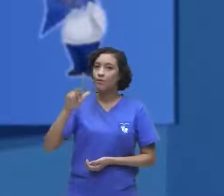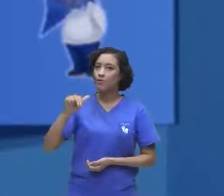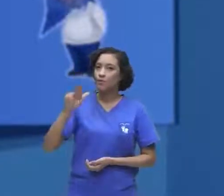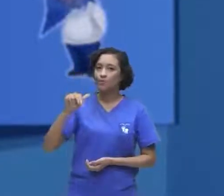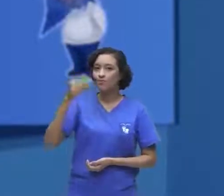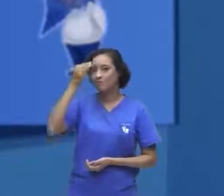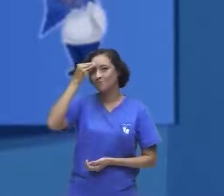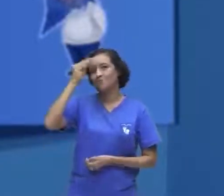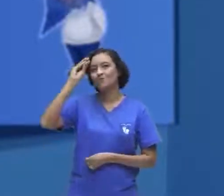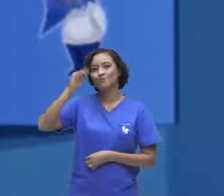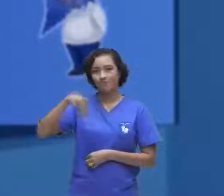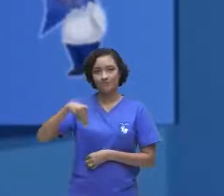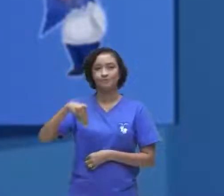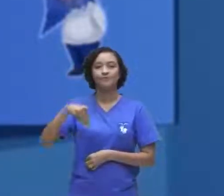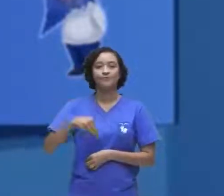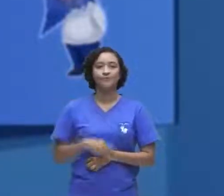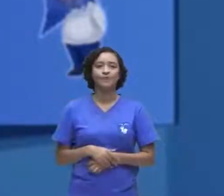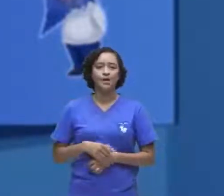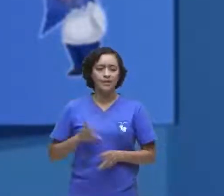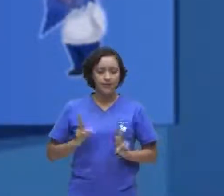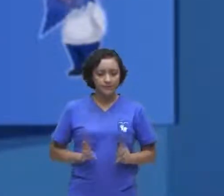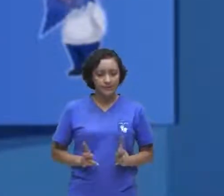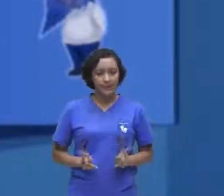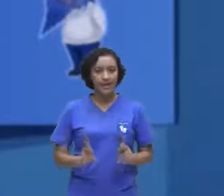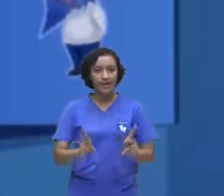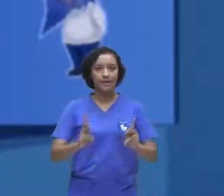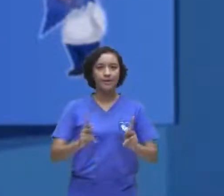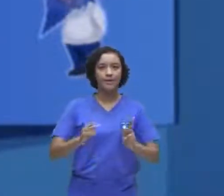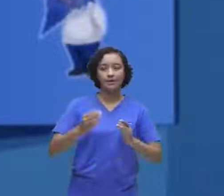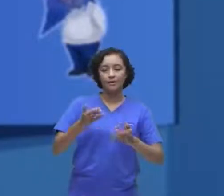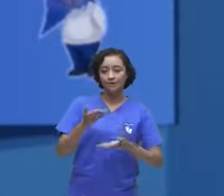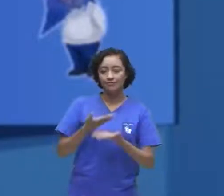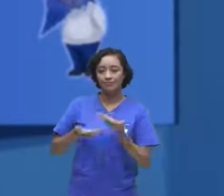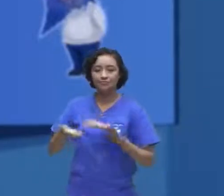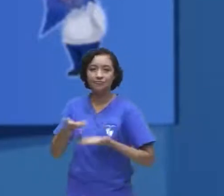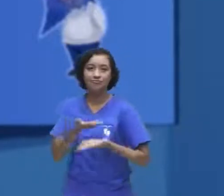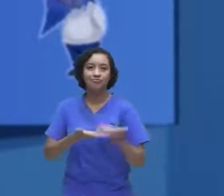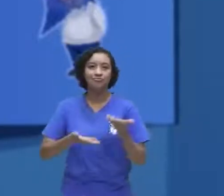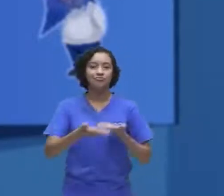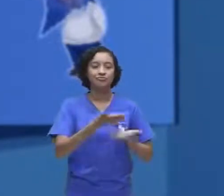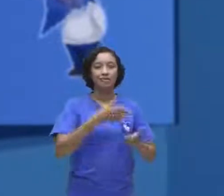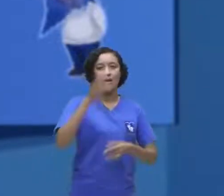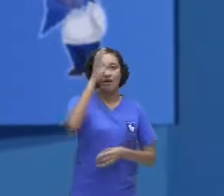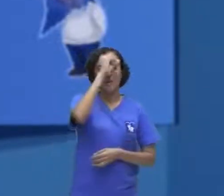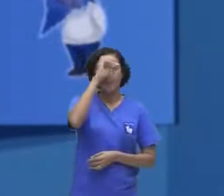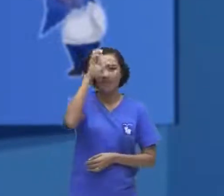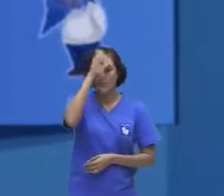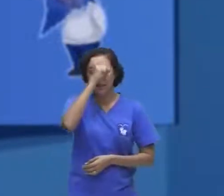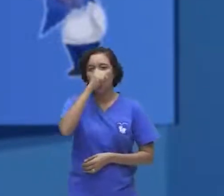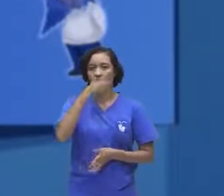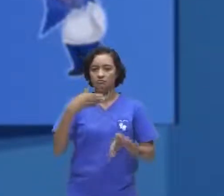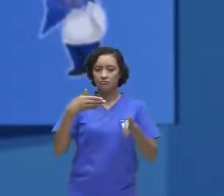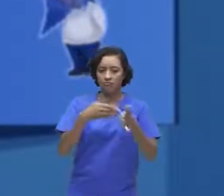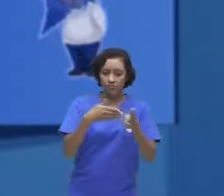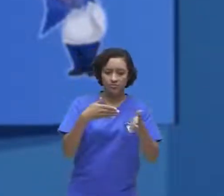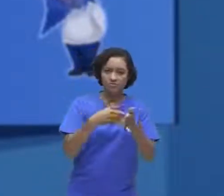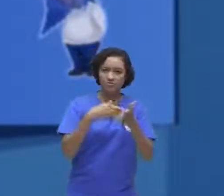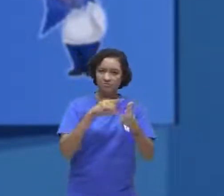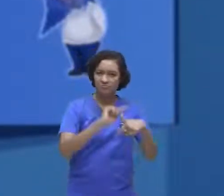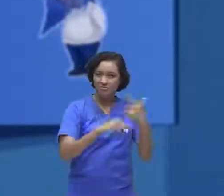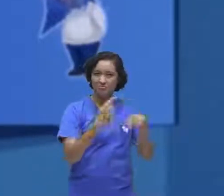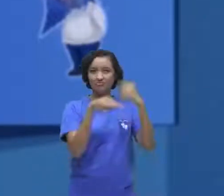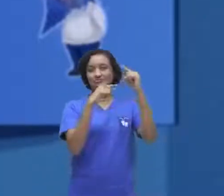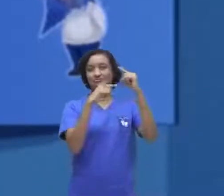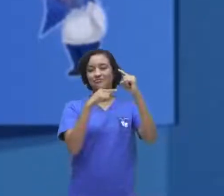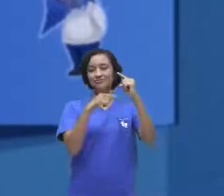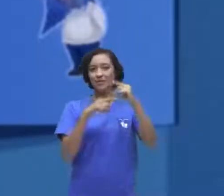gente sempre está nesse processo de aprendizado, de quebra de barreira, né? Mudando o nosso comportamento, nossa